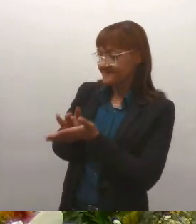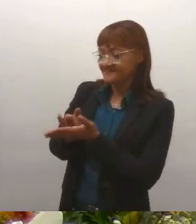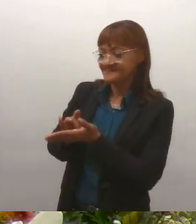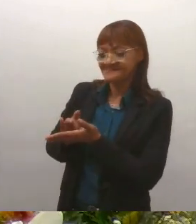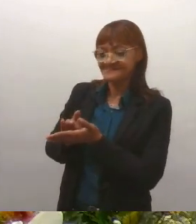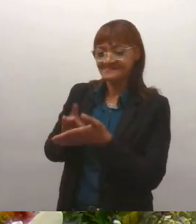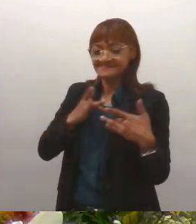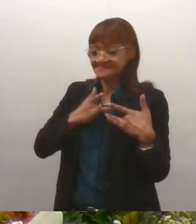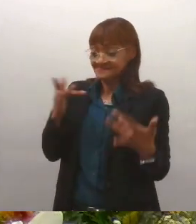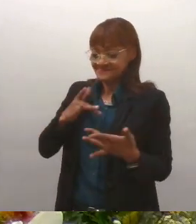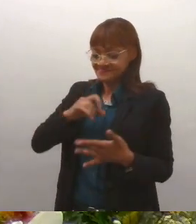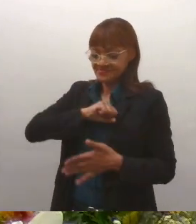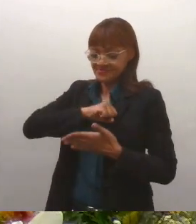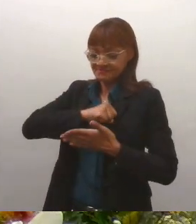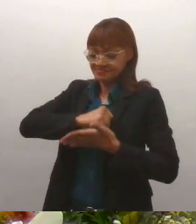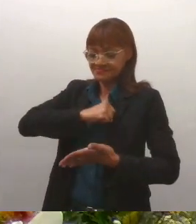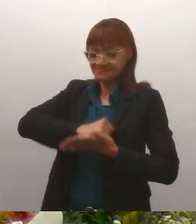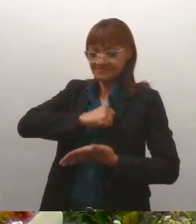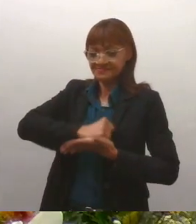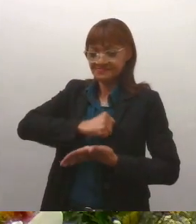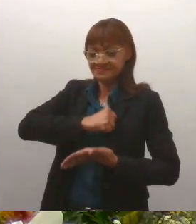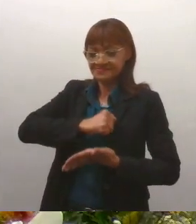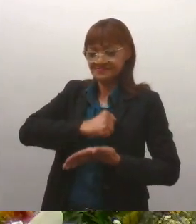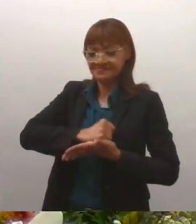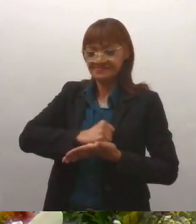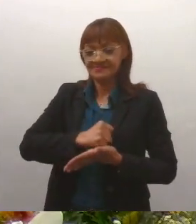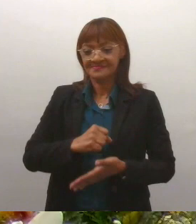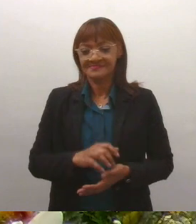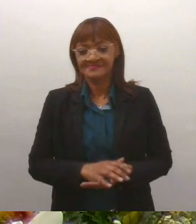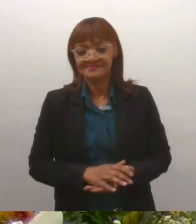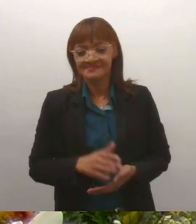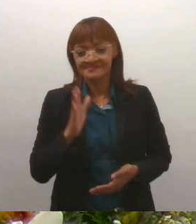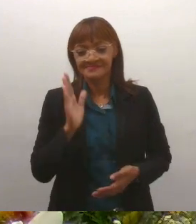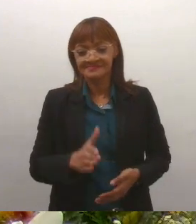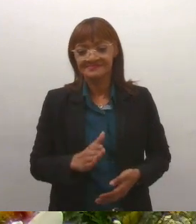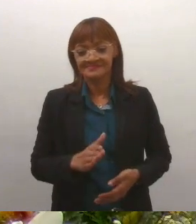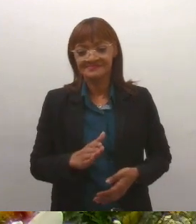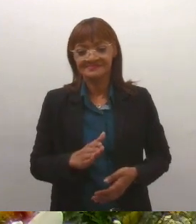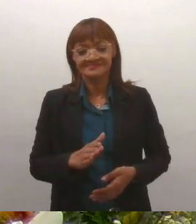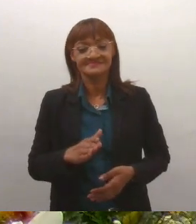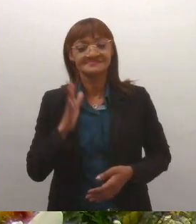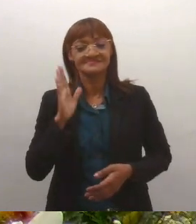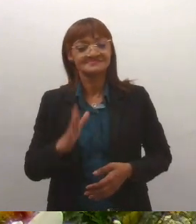radiante, de gratidão a esse gesto tão nobre seu,